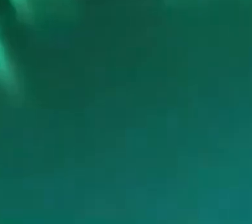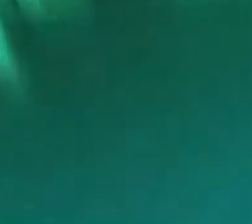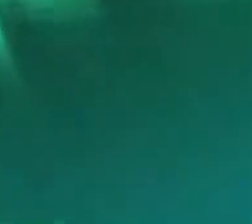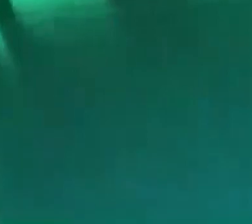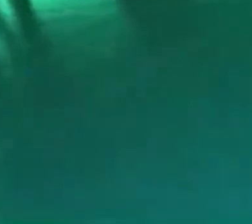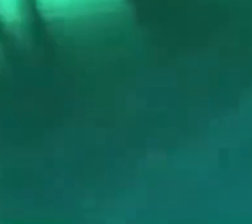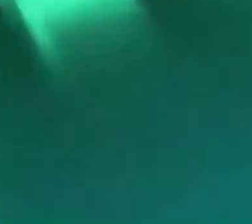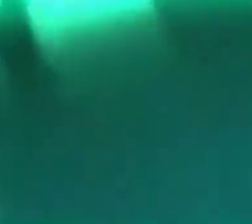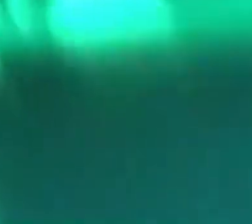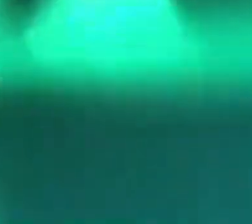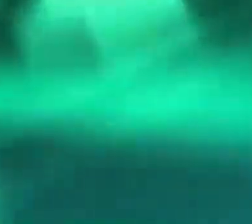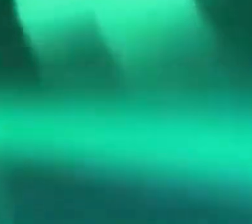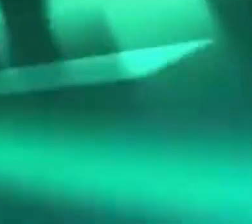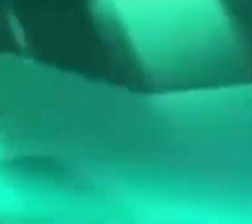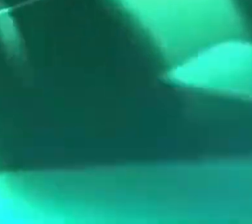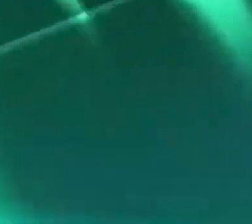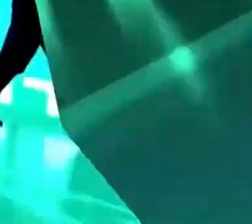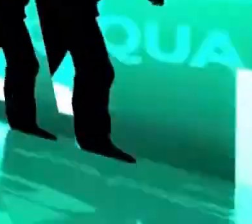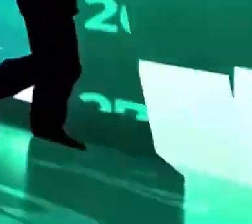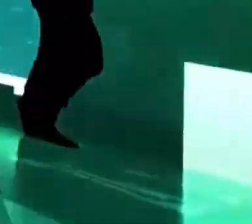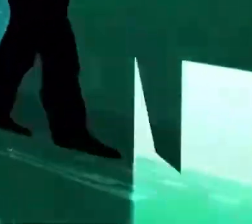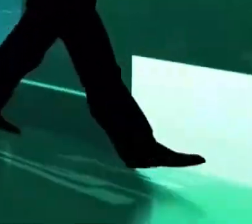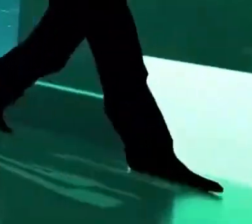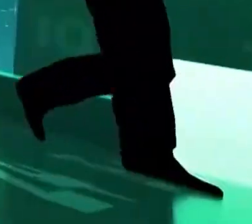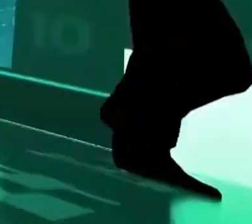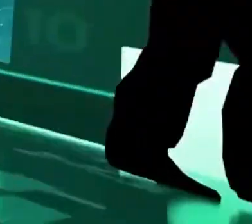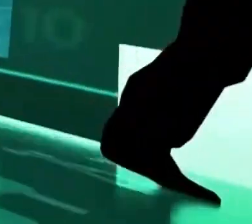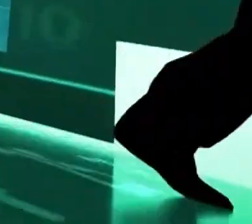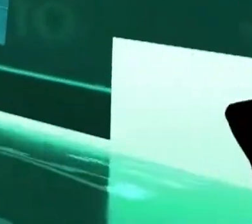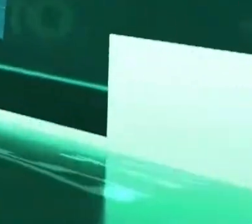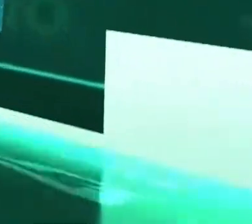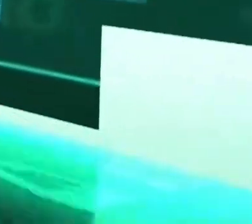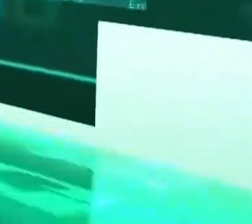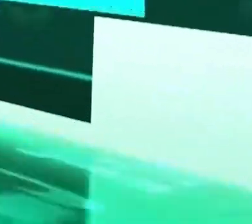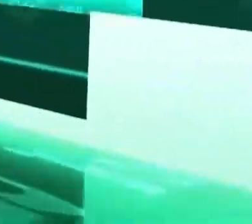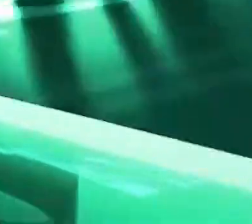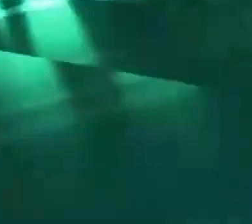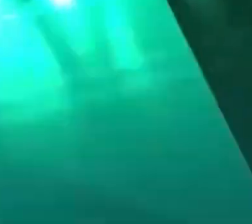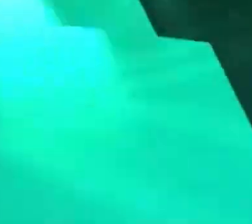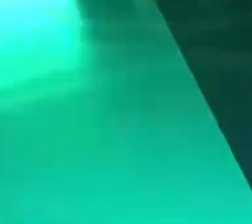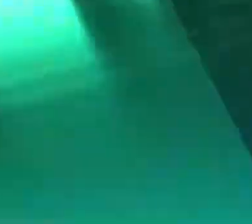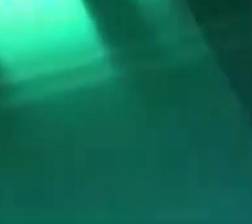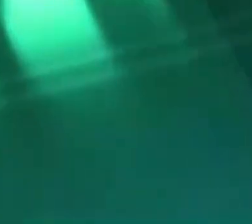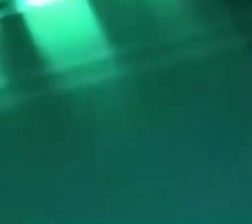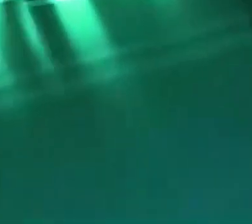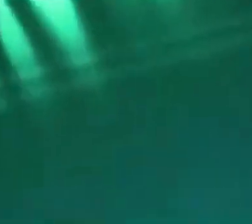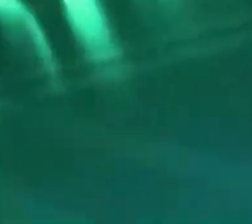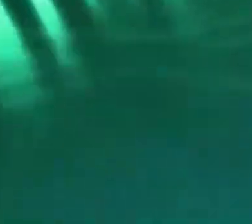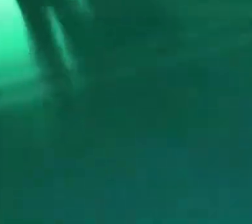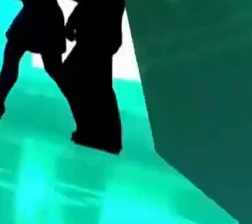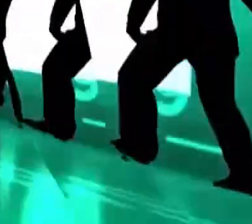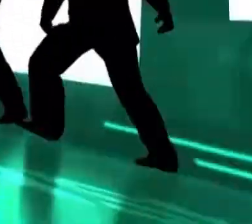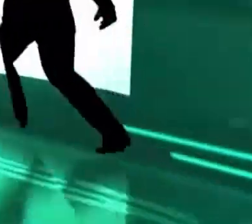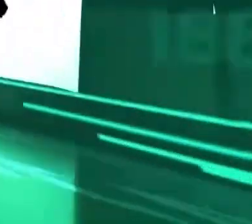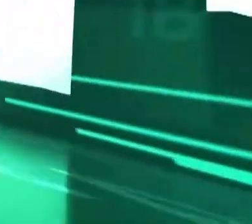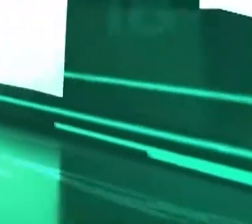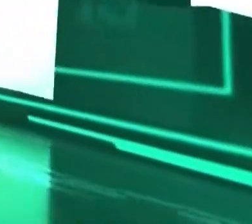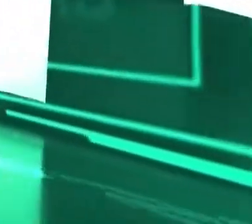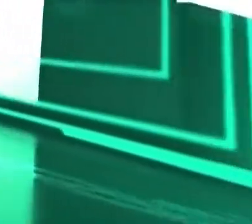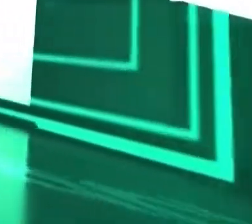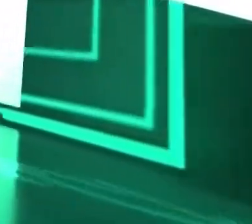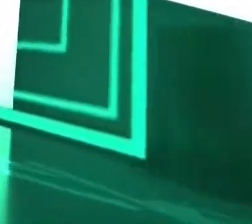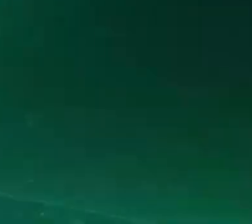não atuam. Existem outros equipamentos e dispositivos nessa rede que estão habilitados para fazer esse